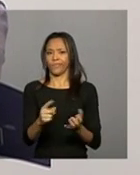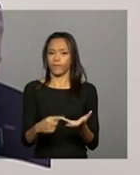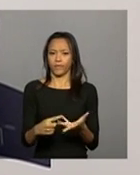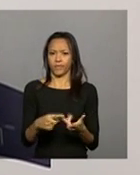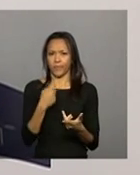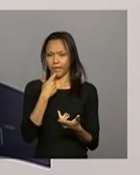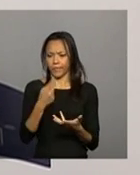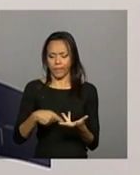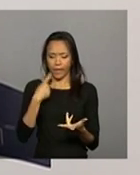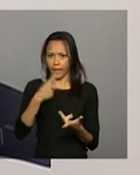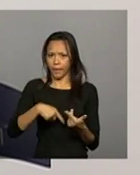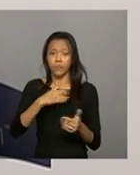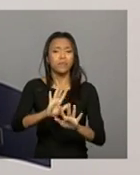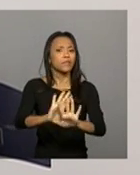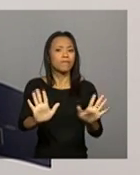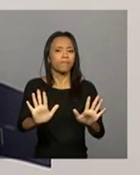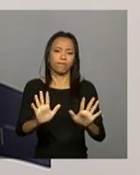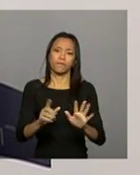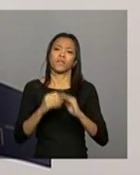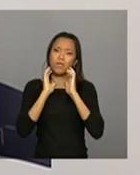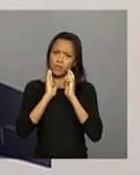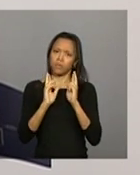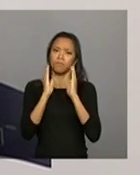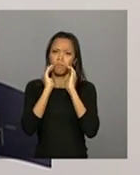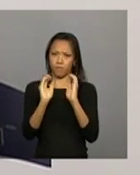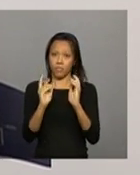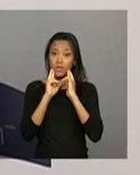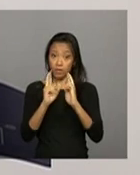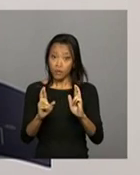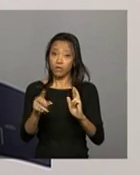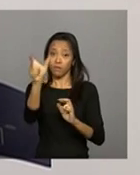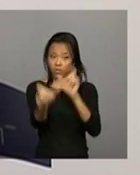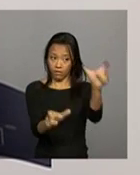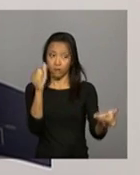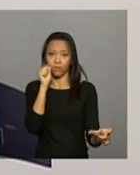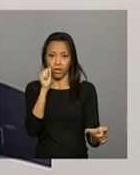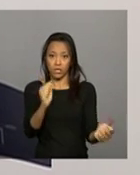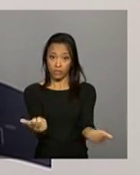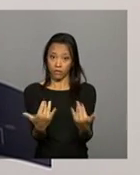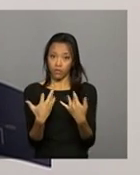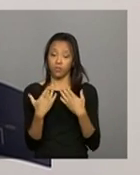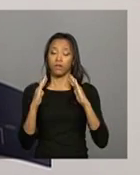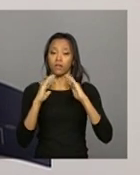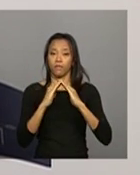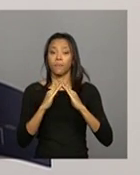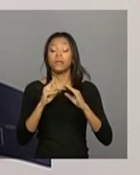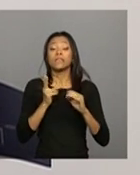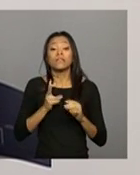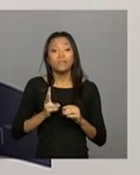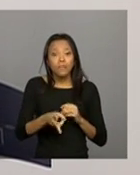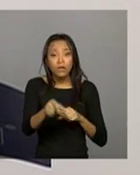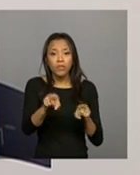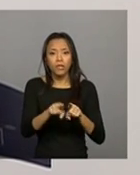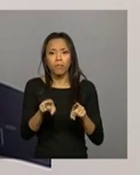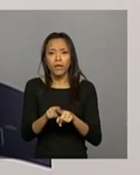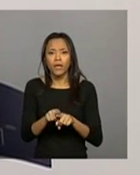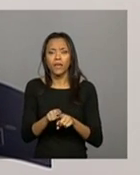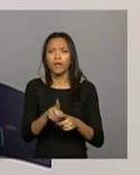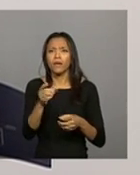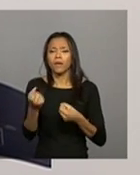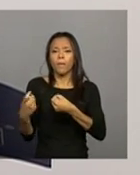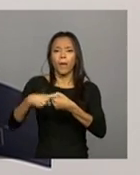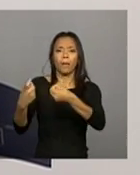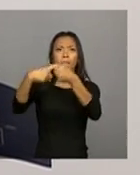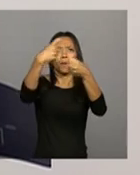A humanização do atendimento. Trabalhar cada vez mais integrado com os entes